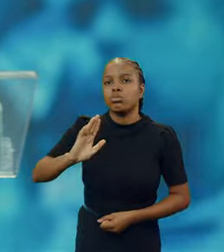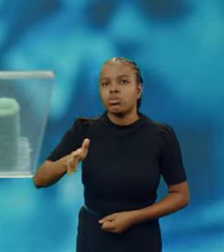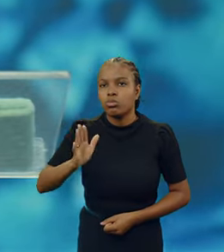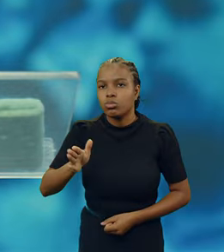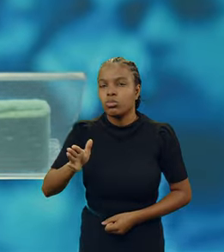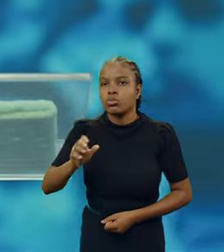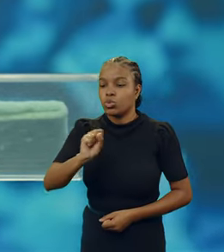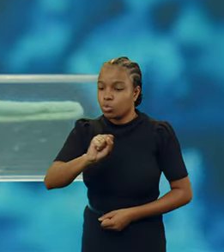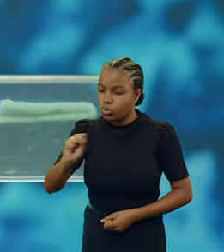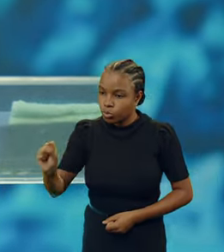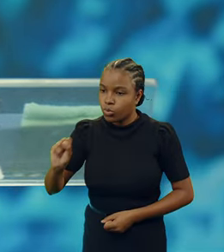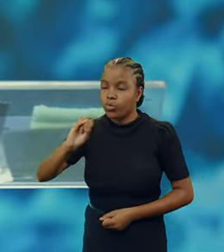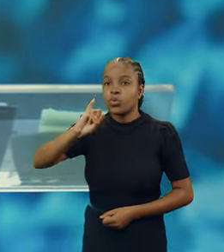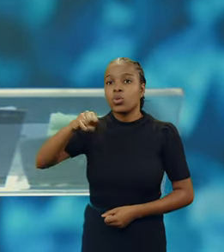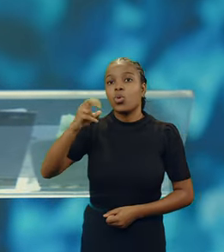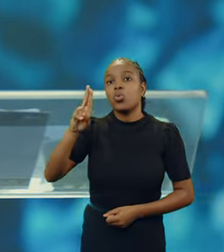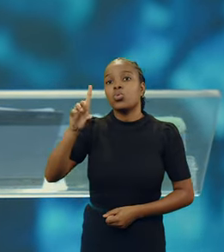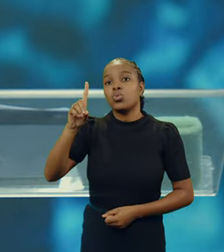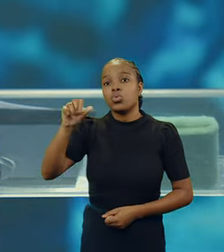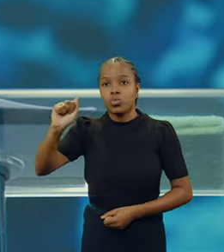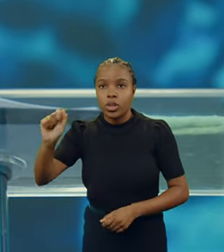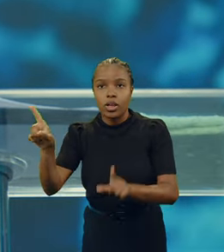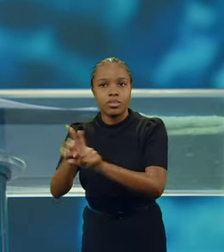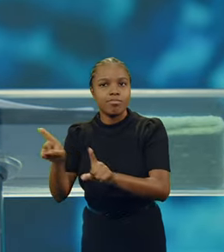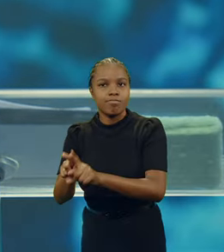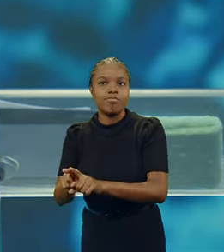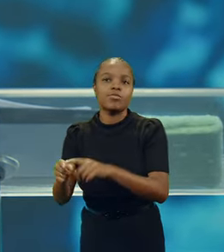e certamente ele estava carente.